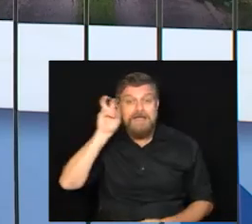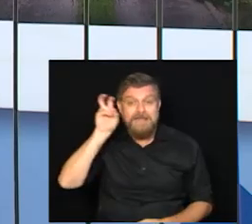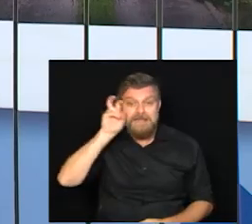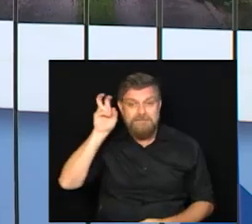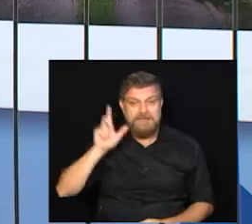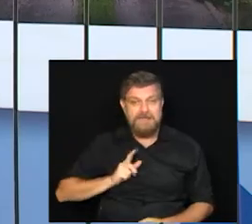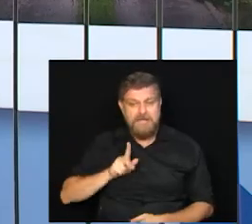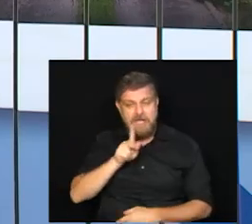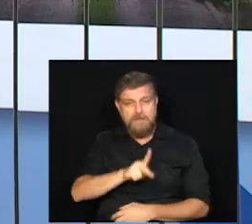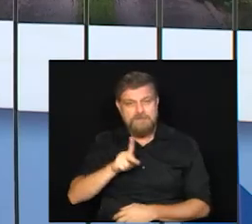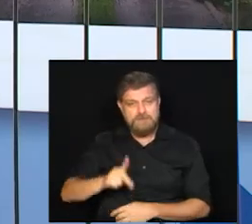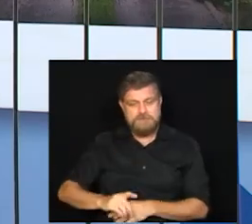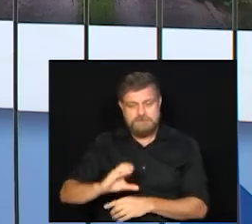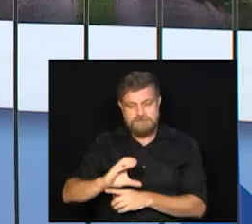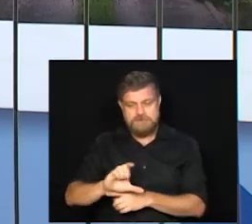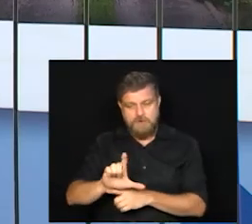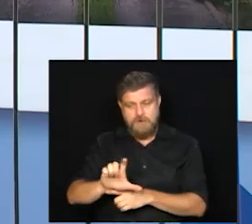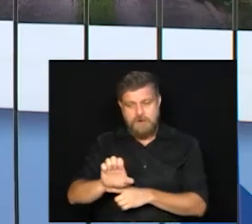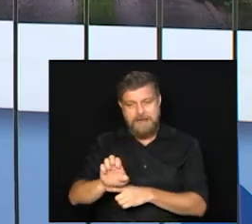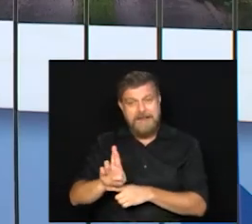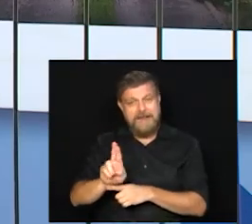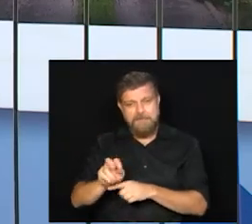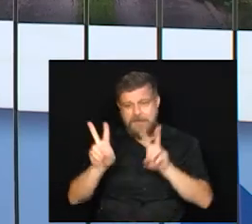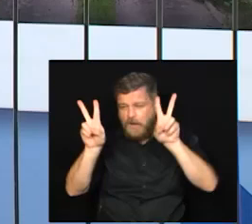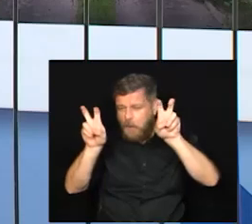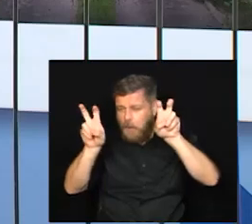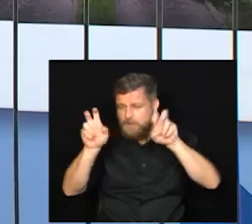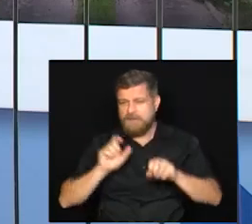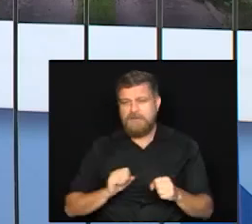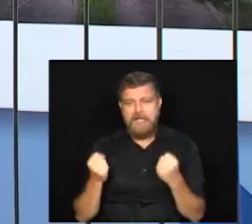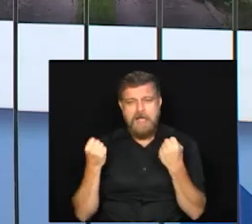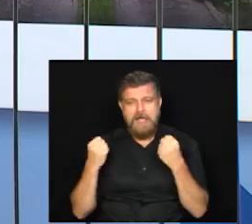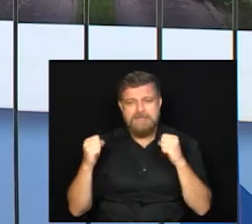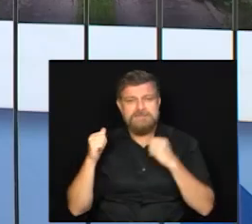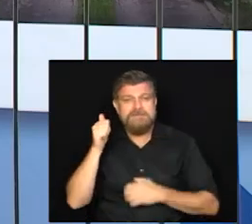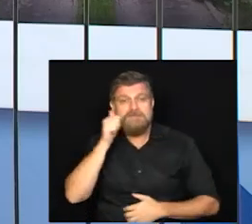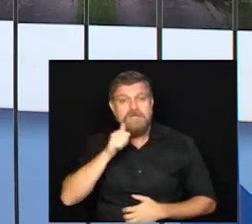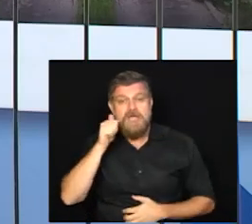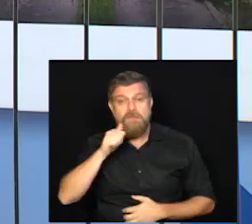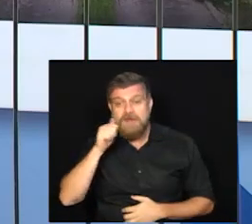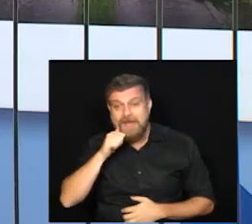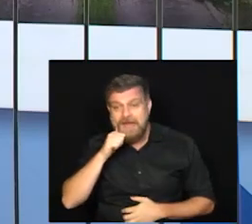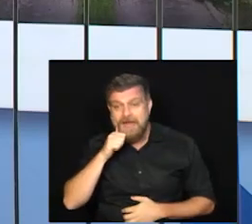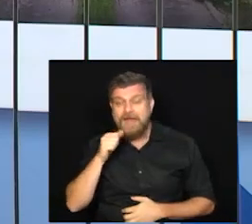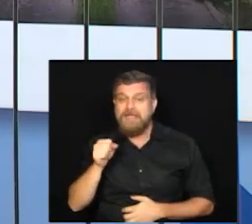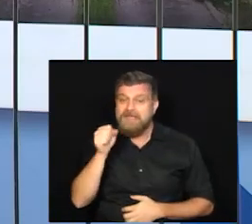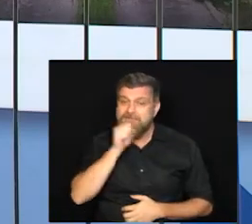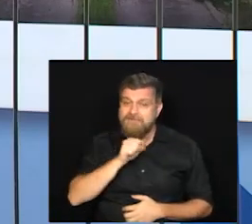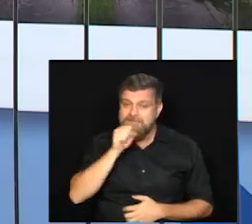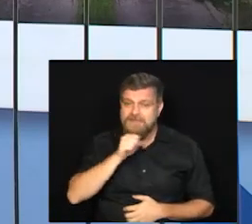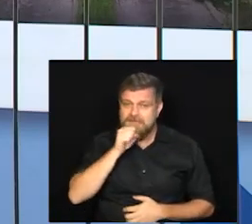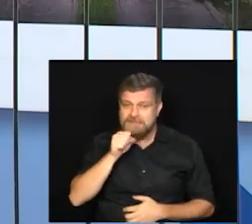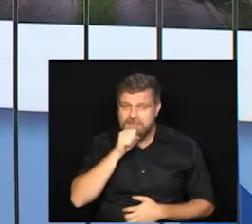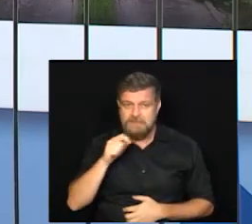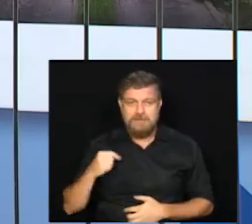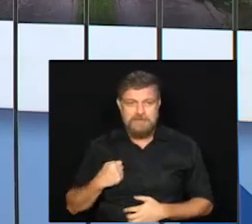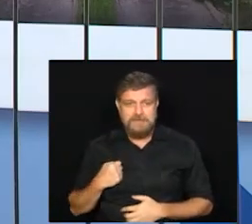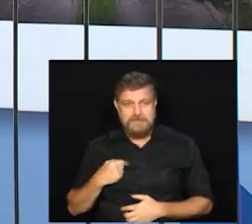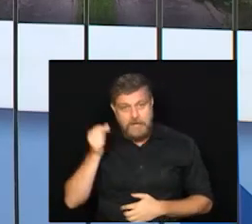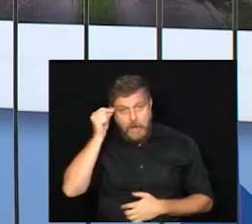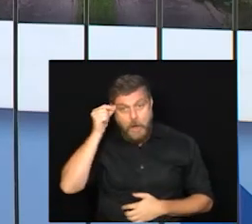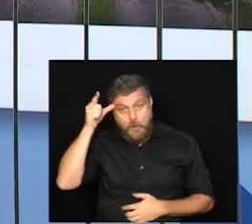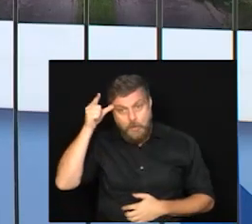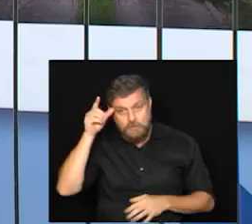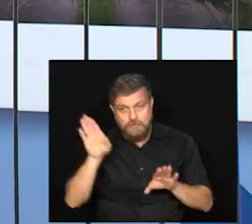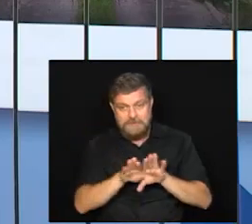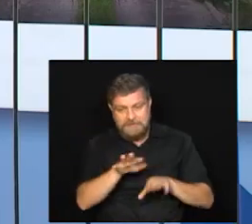o professor Kleber Albino Ferreira vai falar sobre exercício, mulher e envelhecimento. Quer saber de cultura destinada à mulher? Também